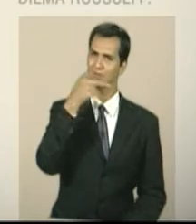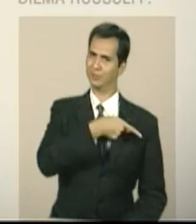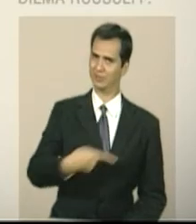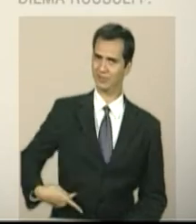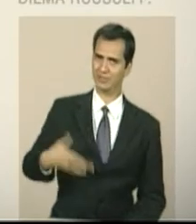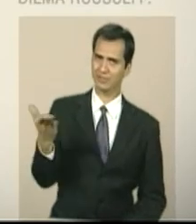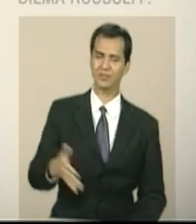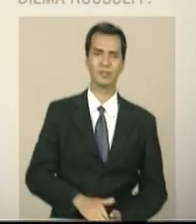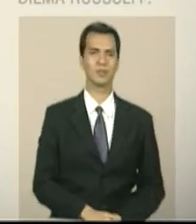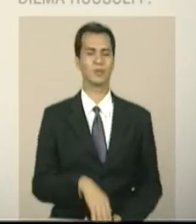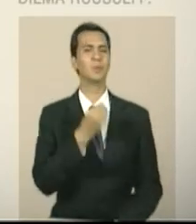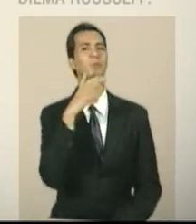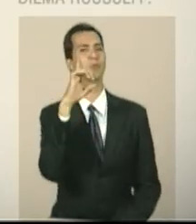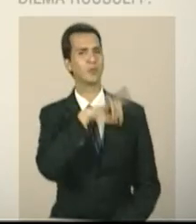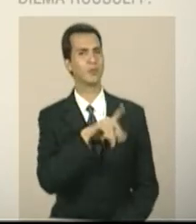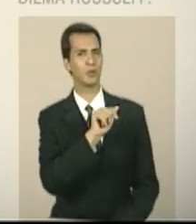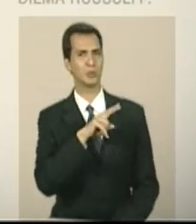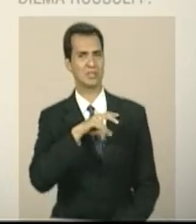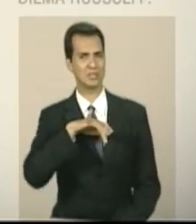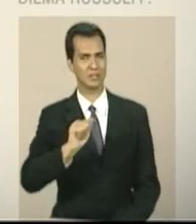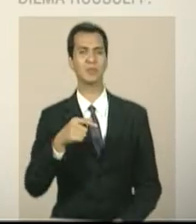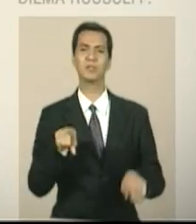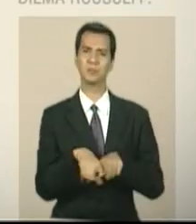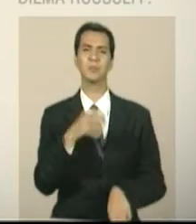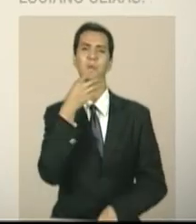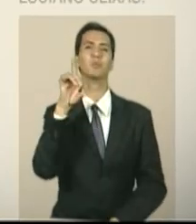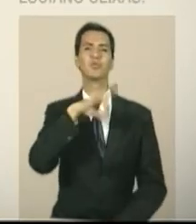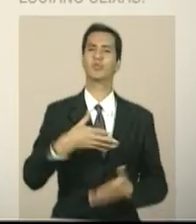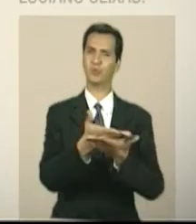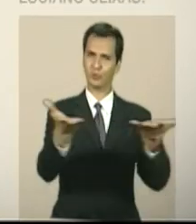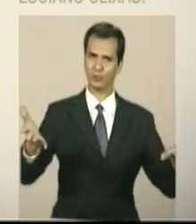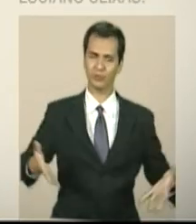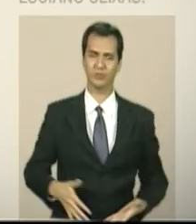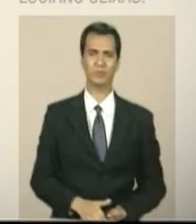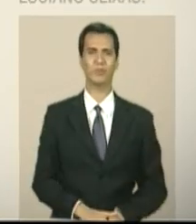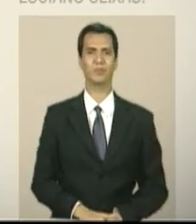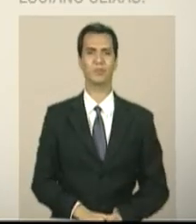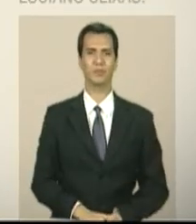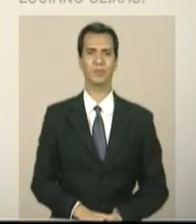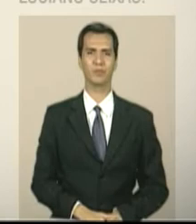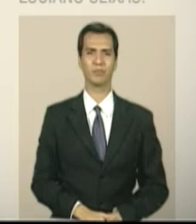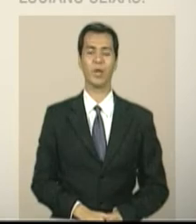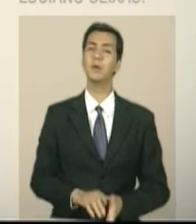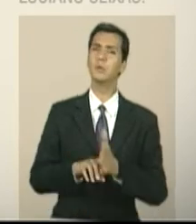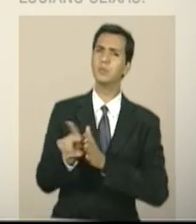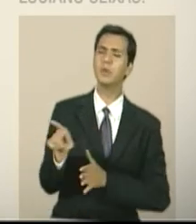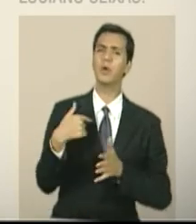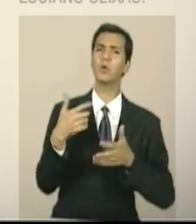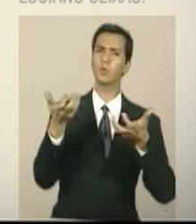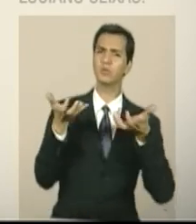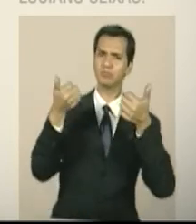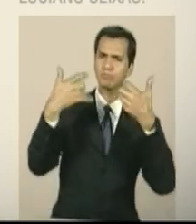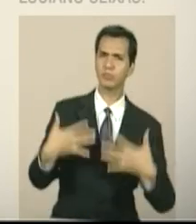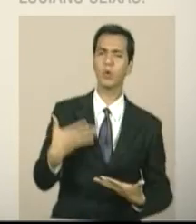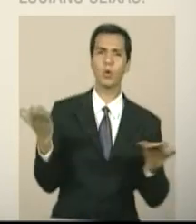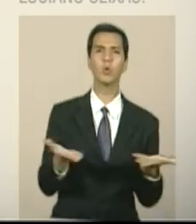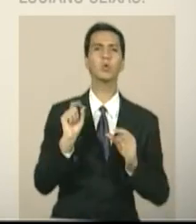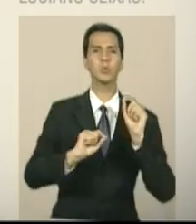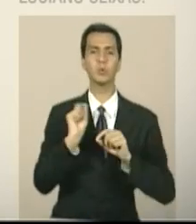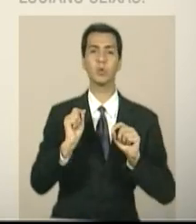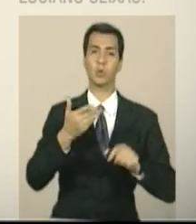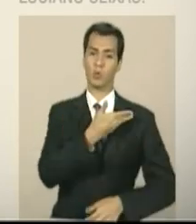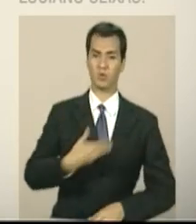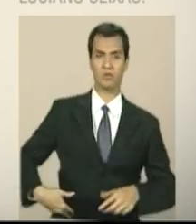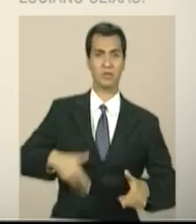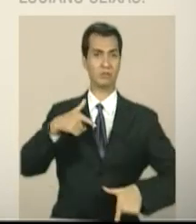dia presidenta Bom dia Luciano Bom dia aos nossos queridos ouvintes Pois tenta eu queria falar hoje sobre a melhoria dos serviços que o governo